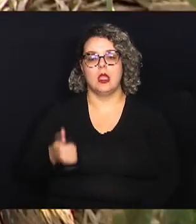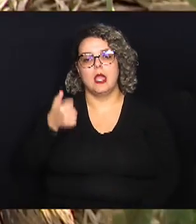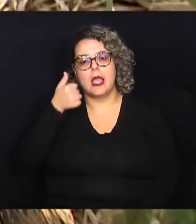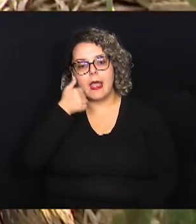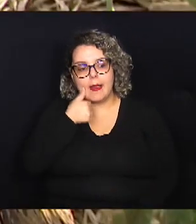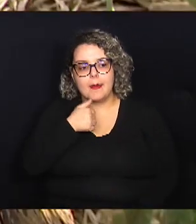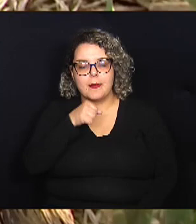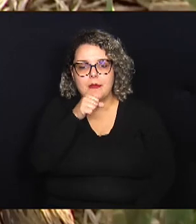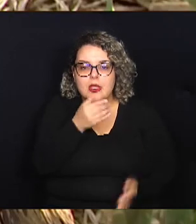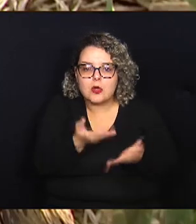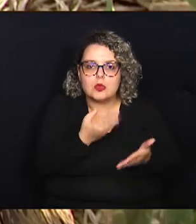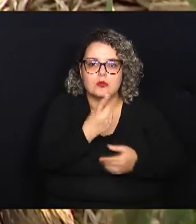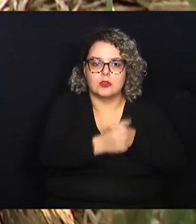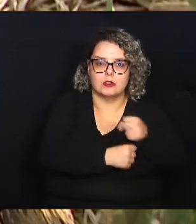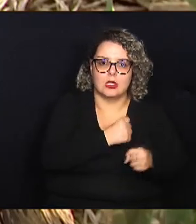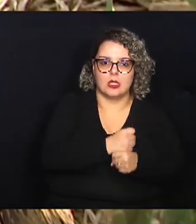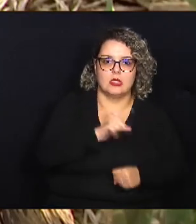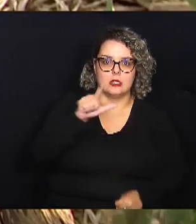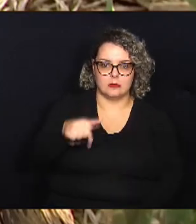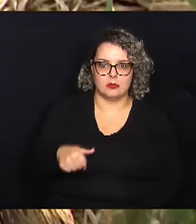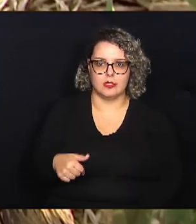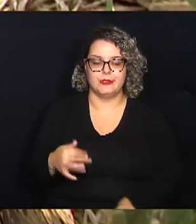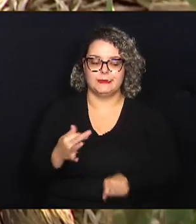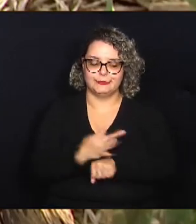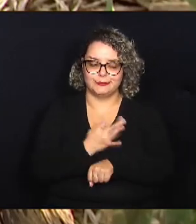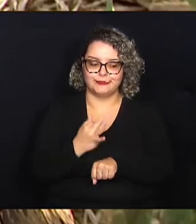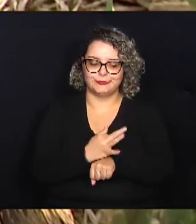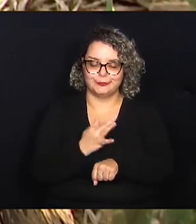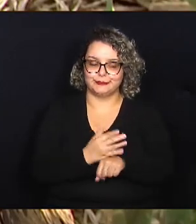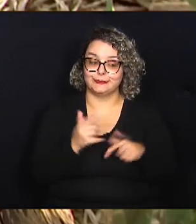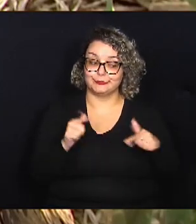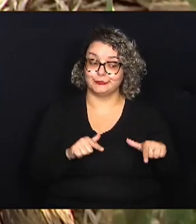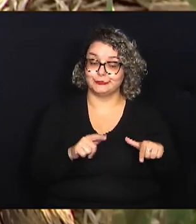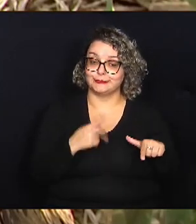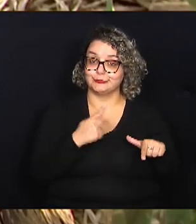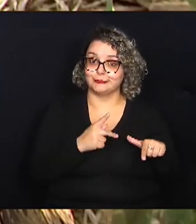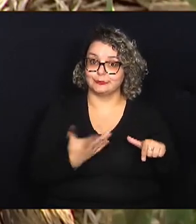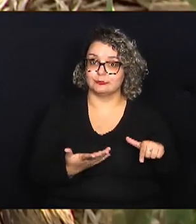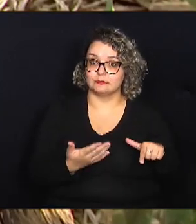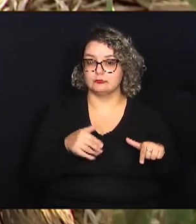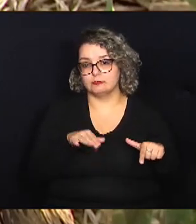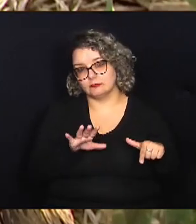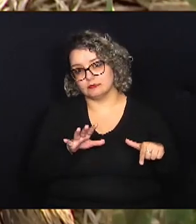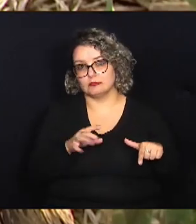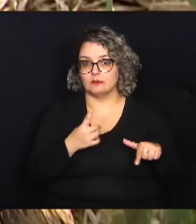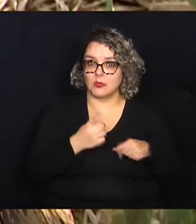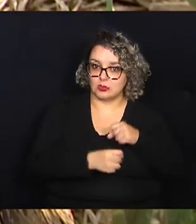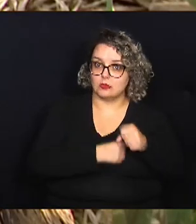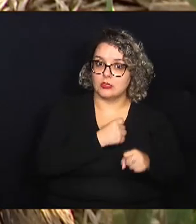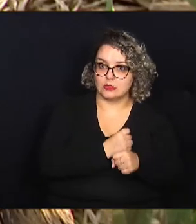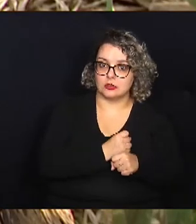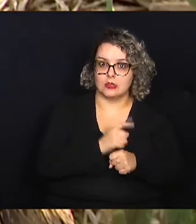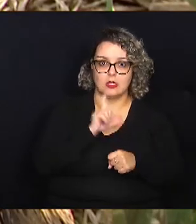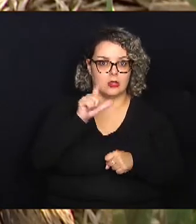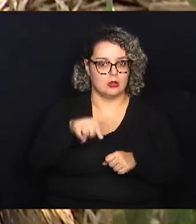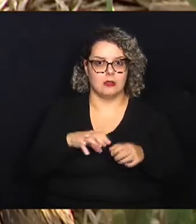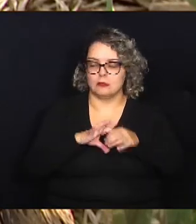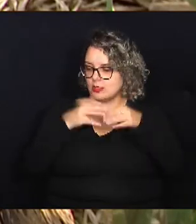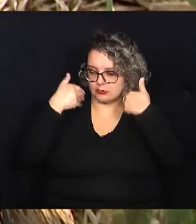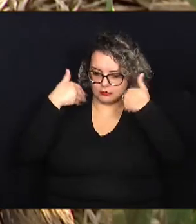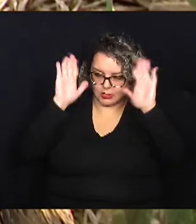ano, depois desse 1 ano ela tolera eles no território dela por mais até 1 ano, e depois disso eles têm que procurar